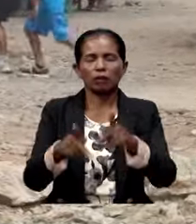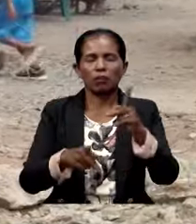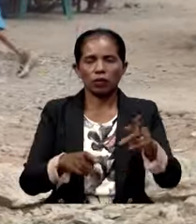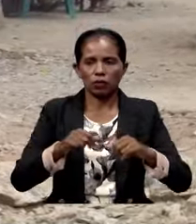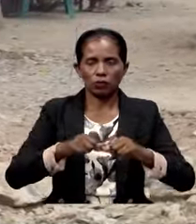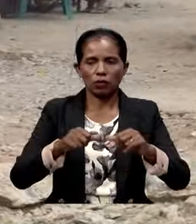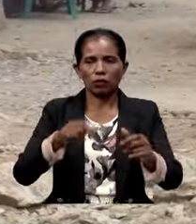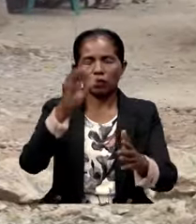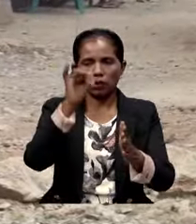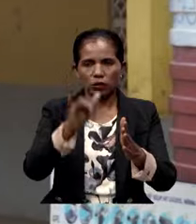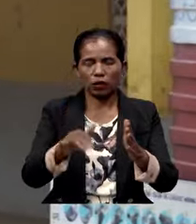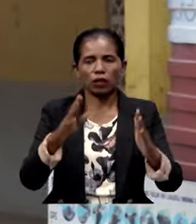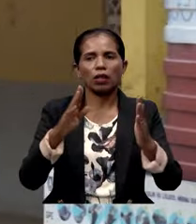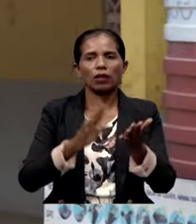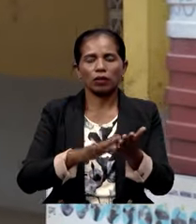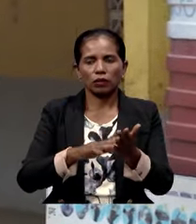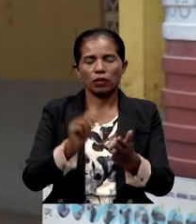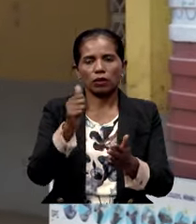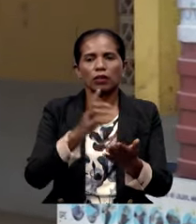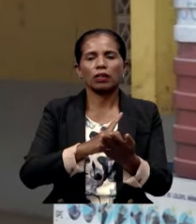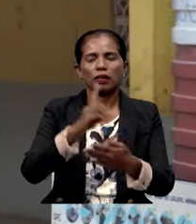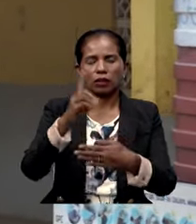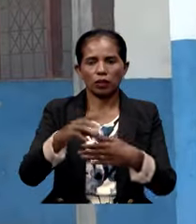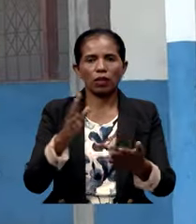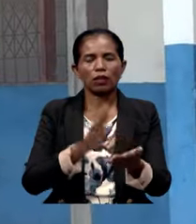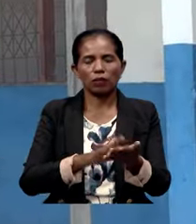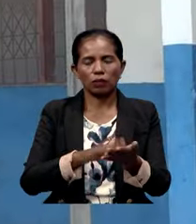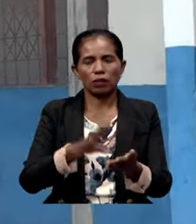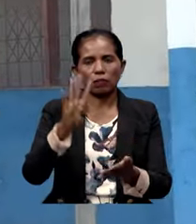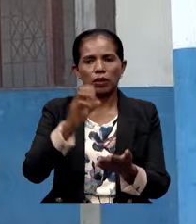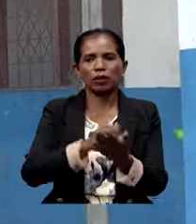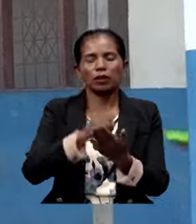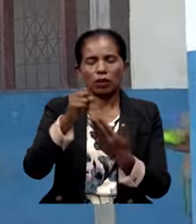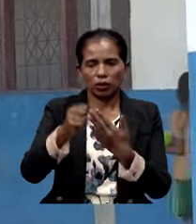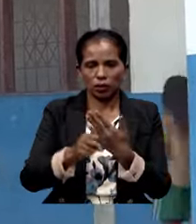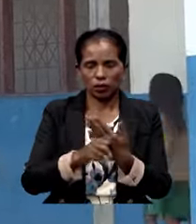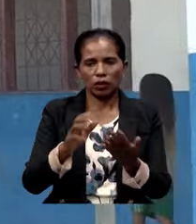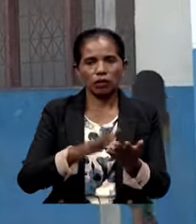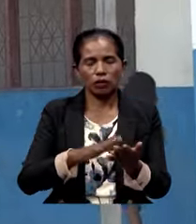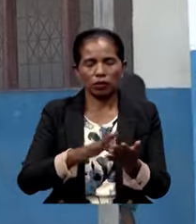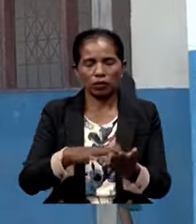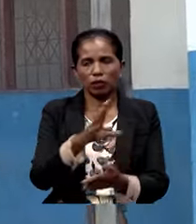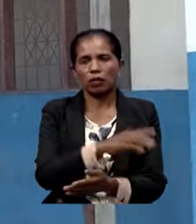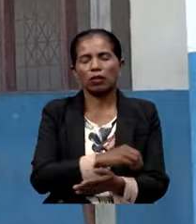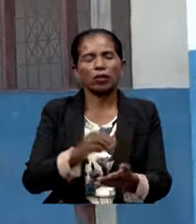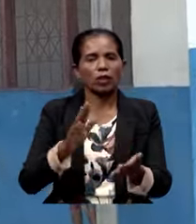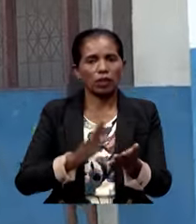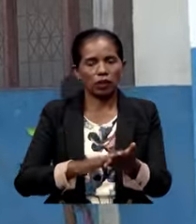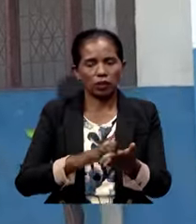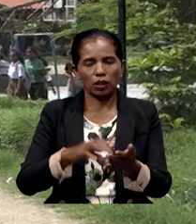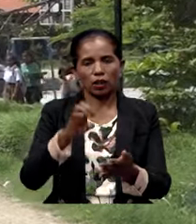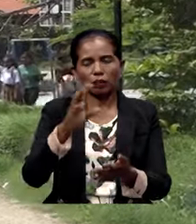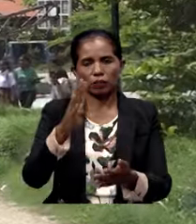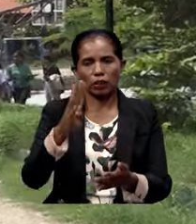continua ocupa, ma que escola desde dezembro, escola 4 de setembro, escola Sergi Vera de Melo, escola